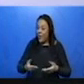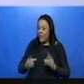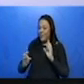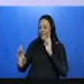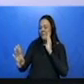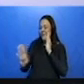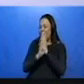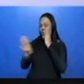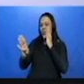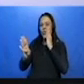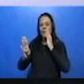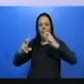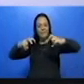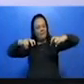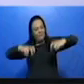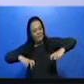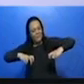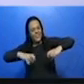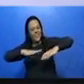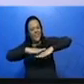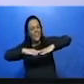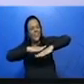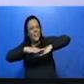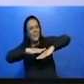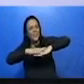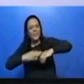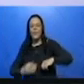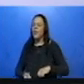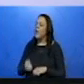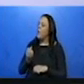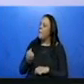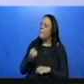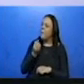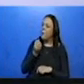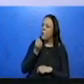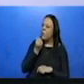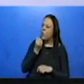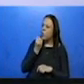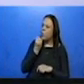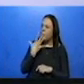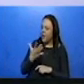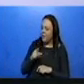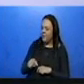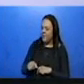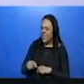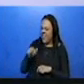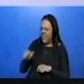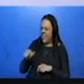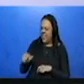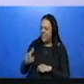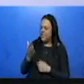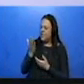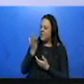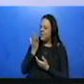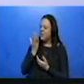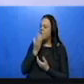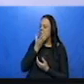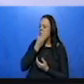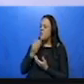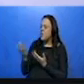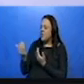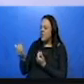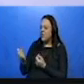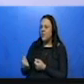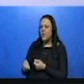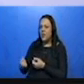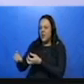conversar. Muito bem, Bill, disse o bom menino. Esse bom menino vai fazer o favor de nos servir uma garrafa de rum e